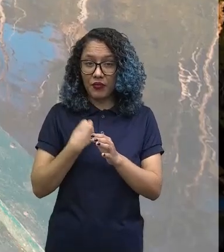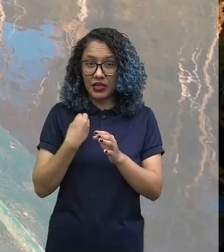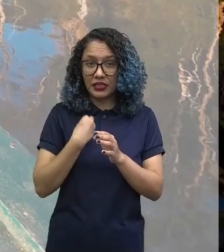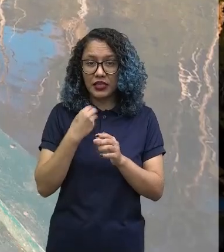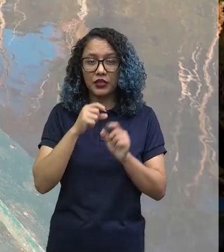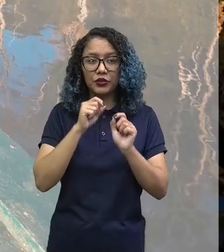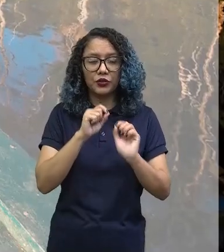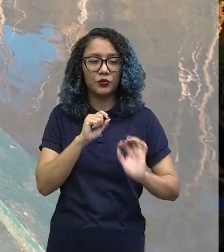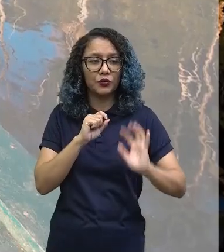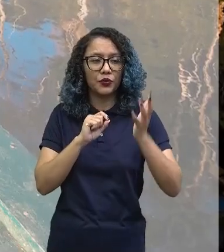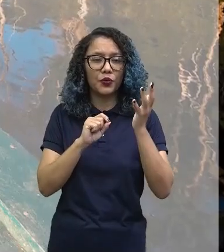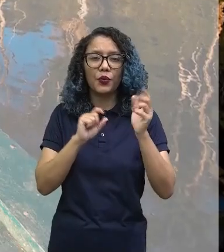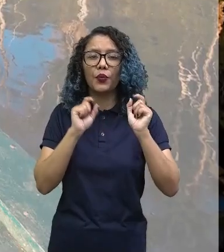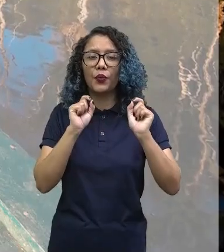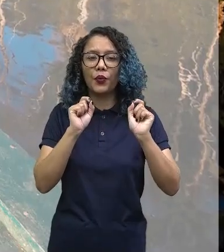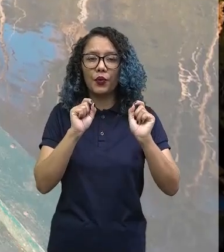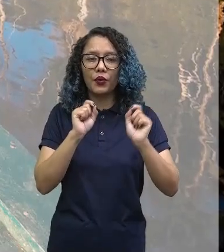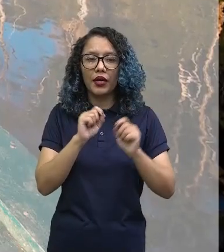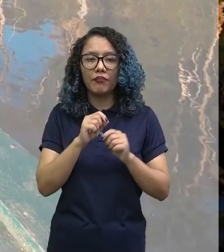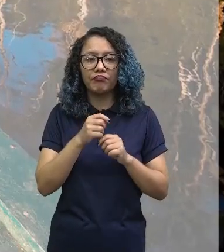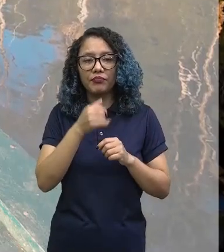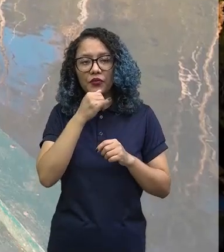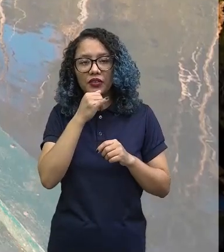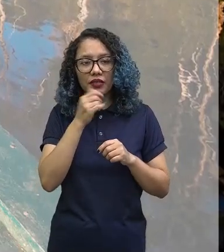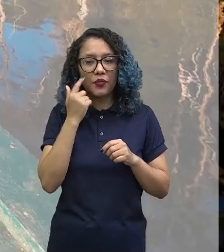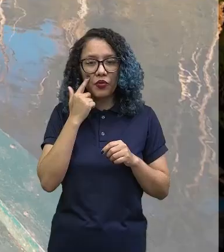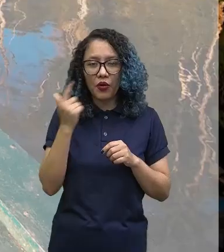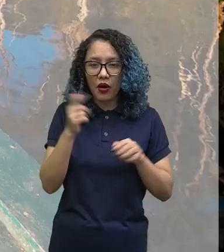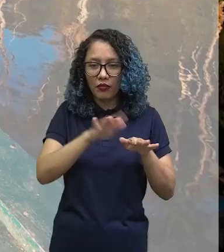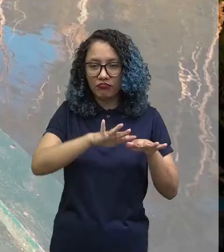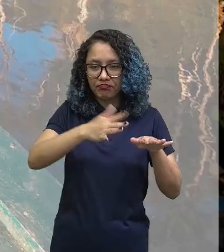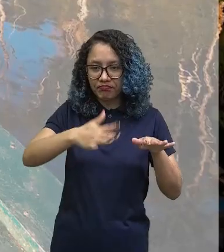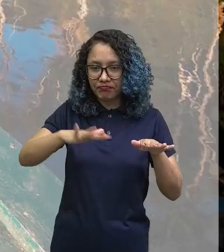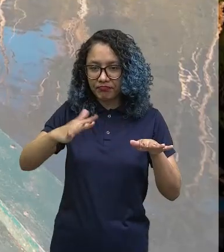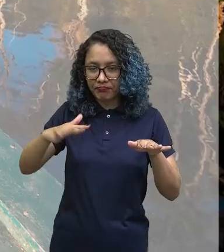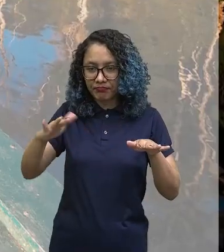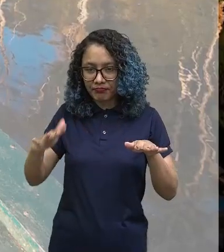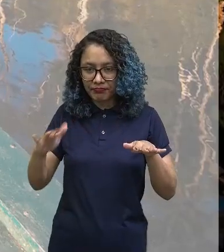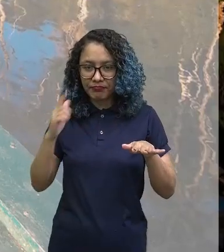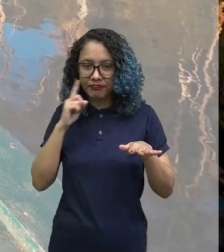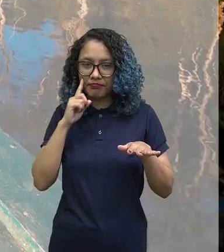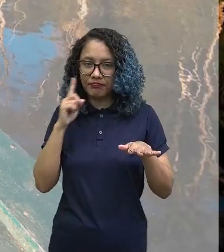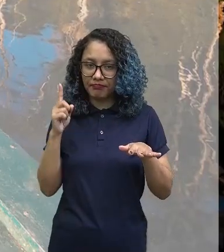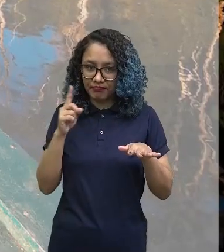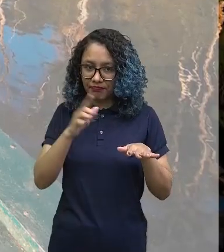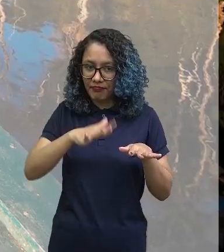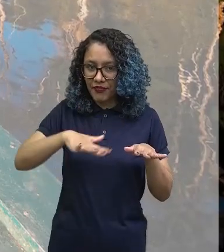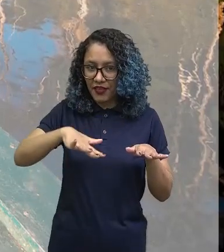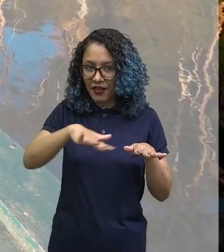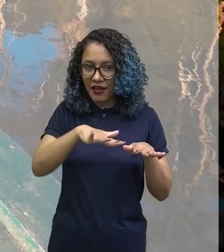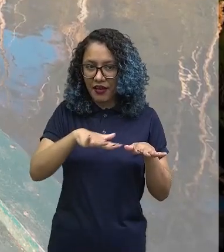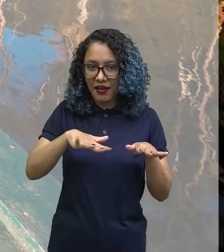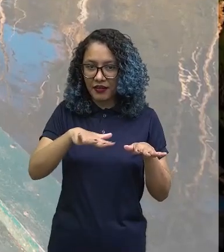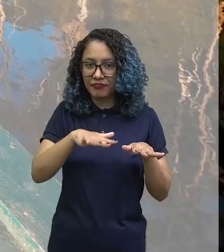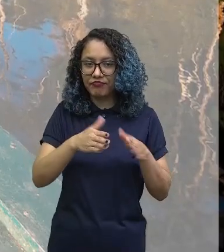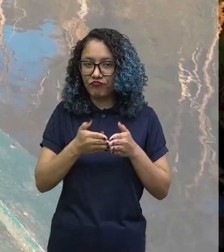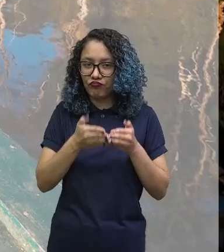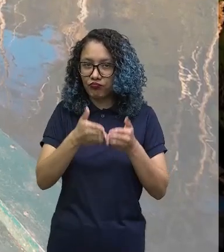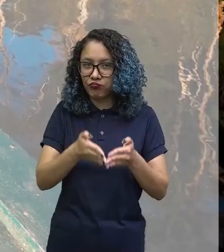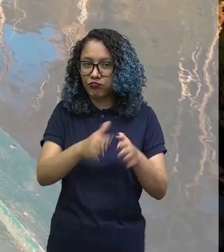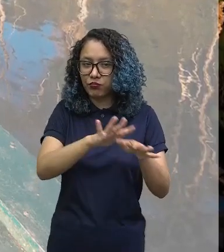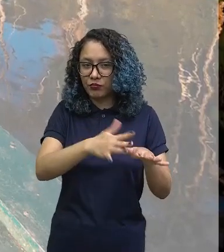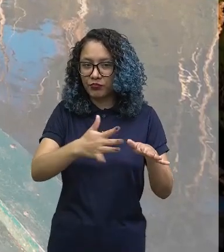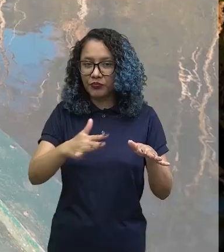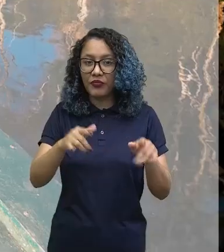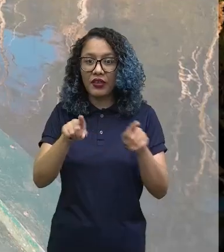envolvem, principalmente, as ondas, como você percebe aí, onde estamos navegando aí nesta canoa,